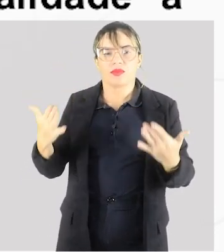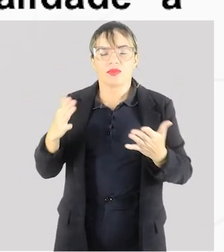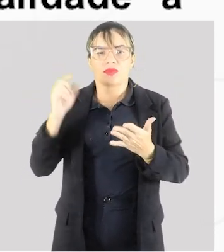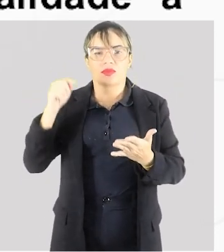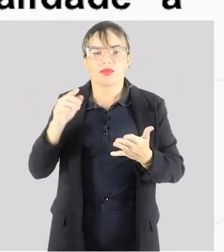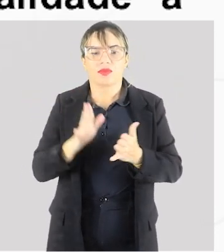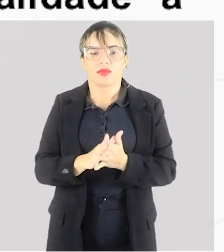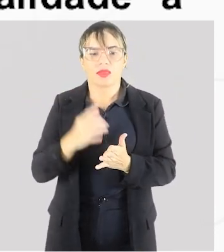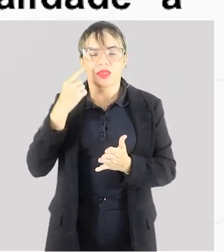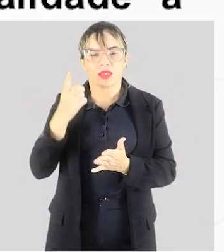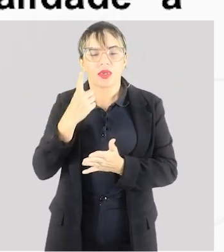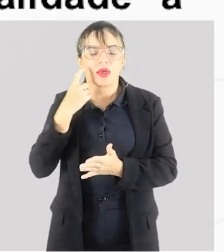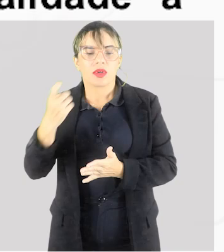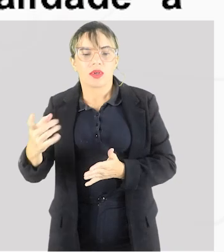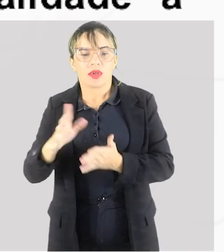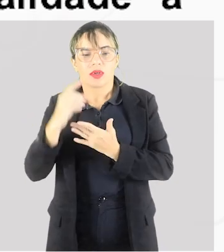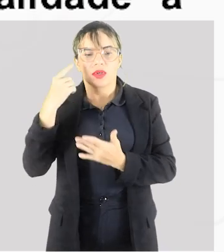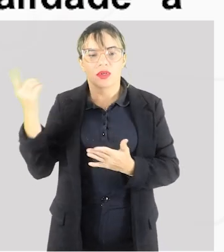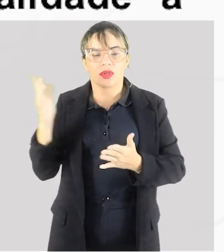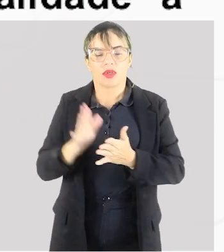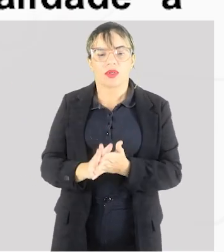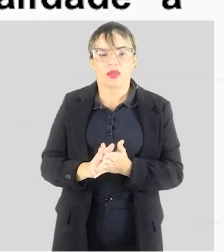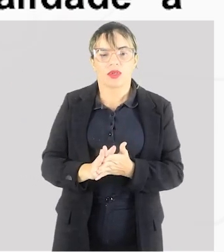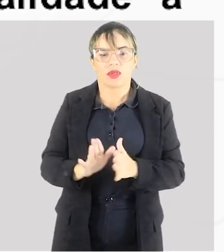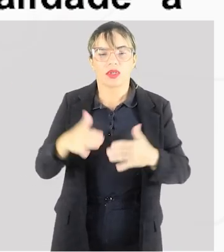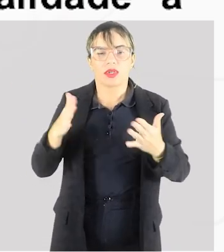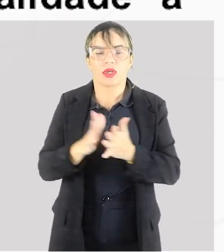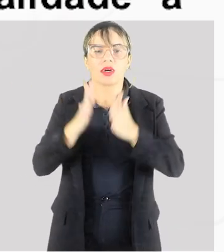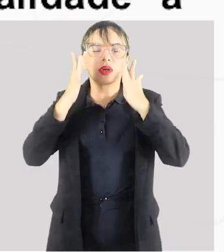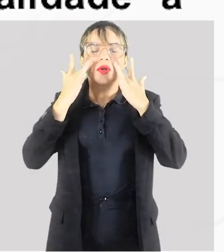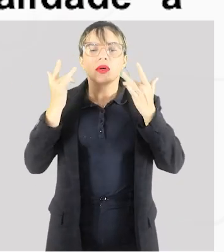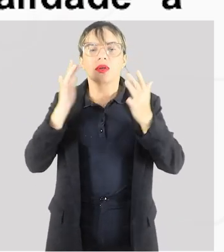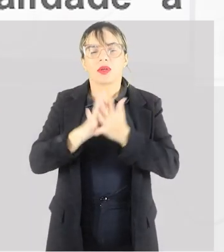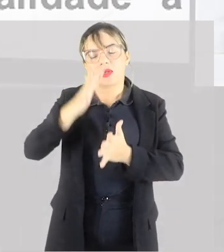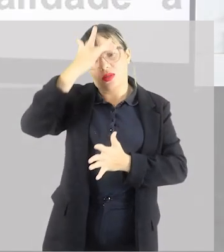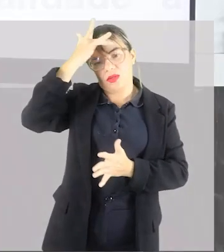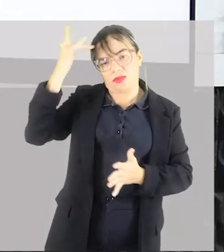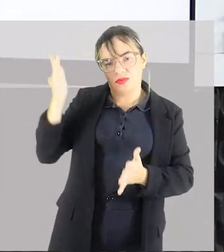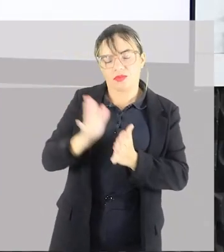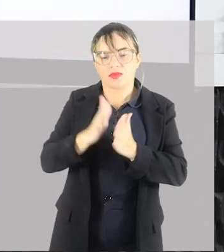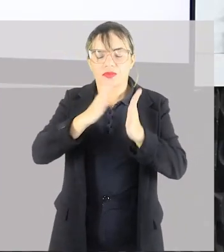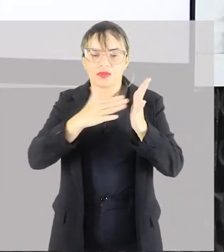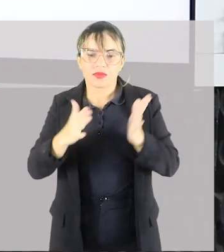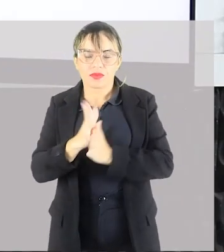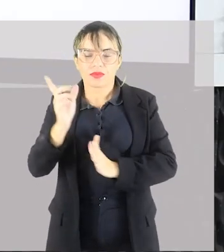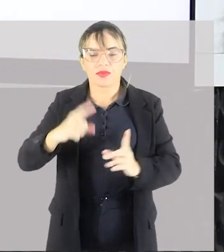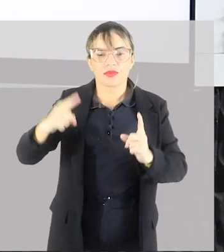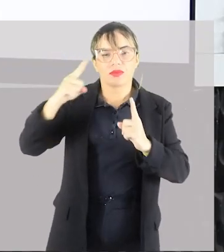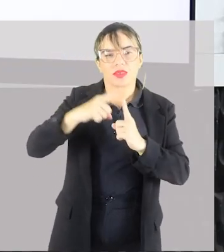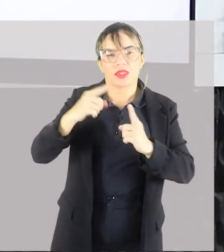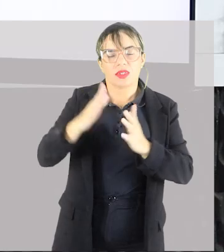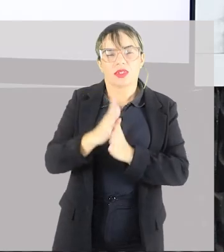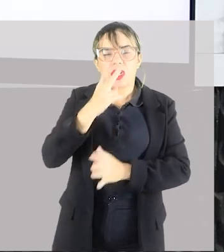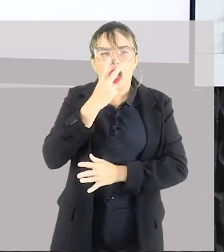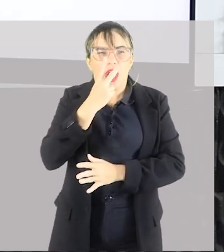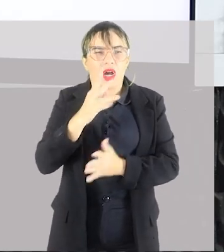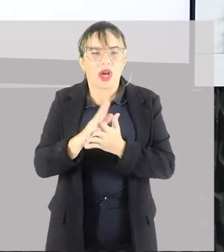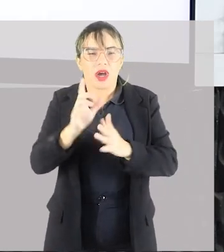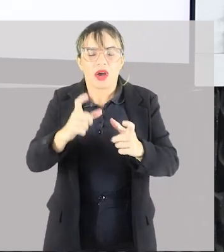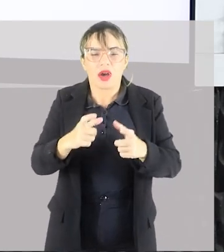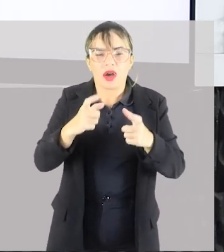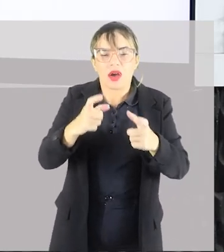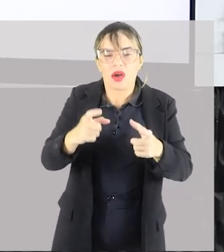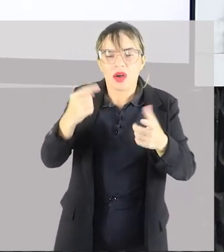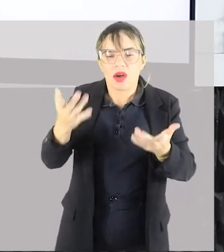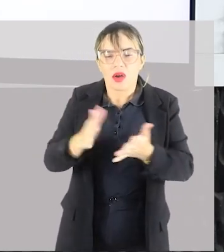é o que é mais interessante e inovador na arte contemporânea. Cada artista, cada estilo, cada veio tenta achar exatamente seu